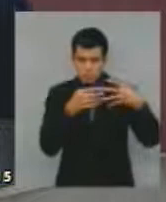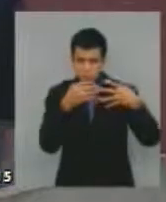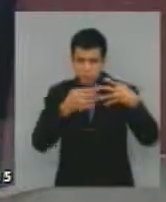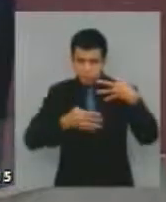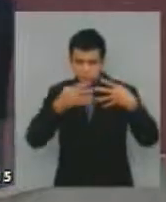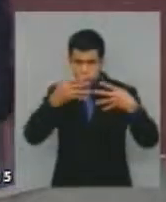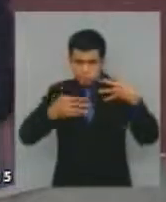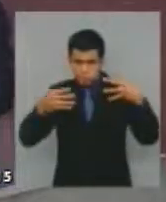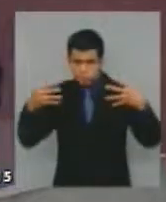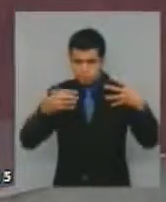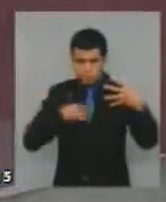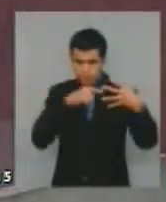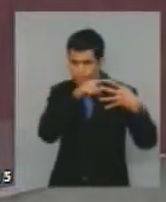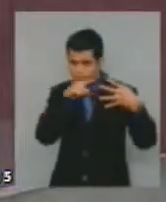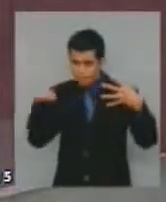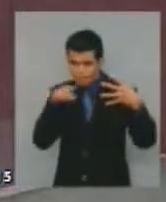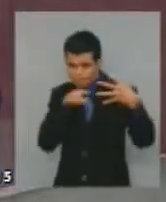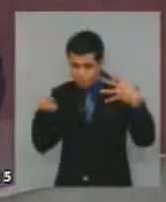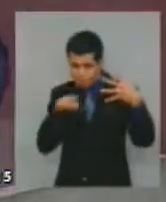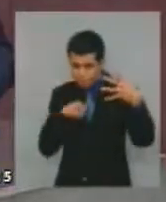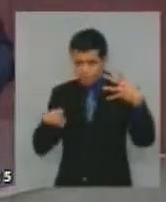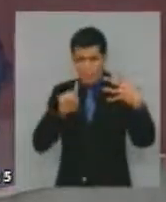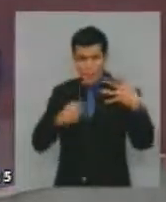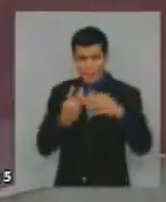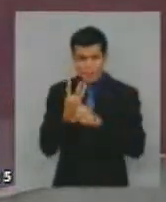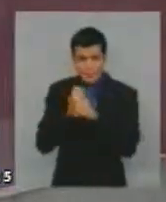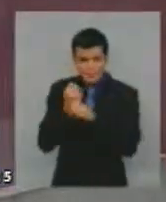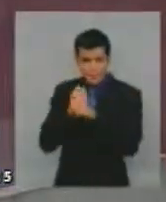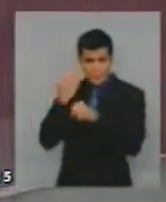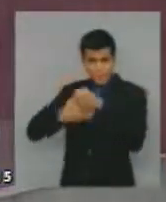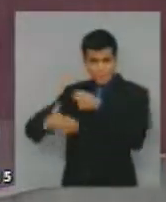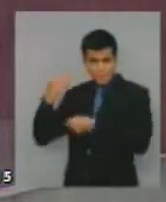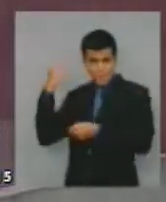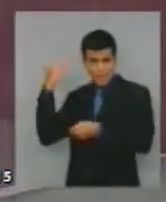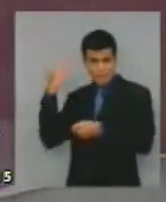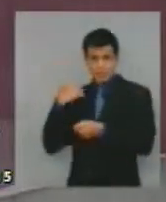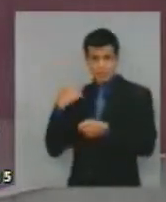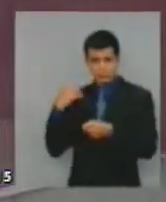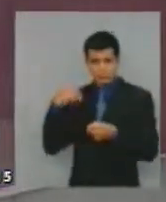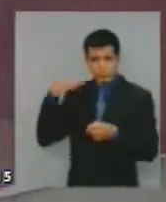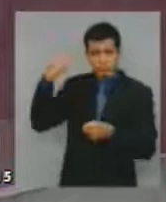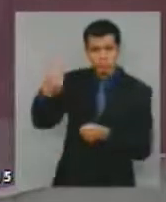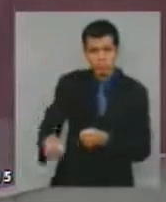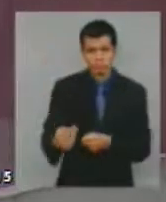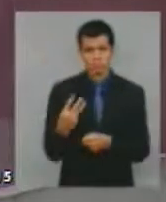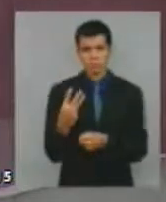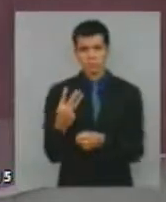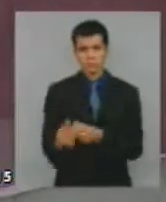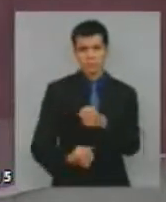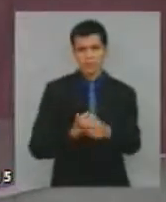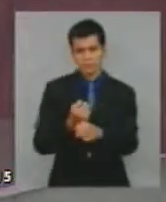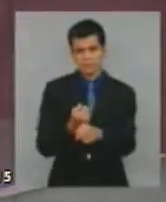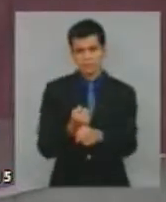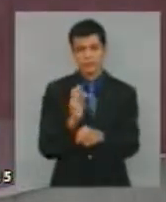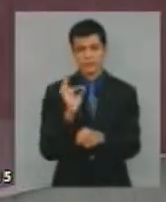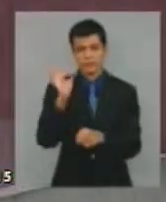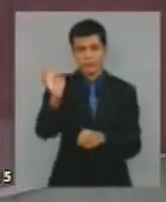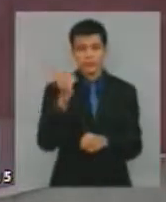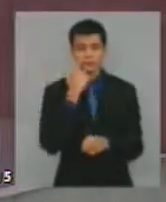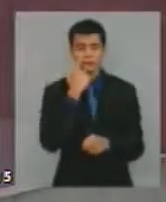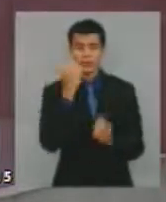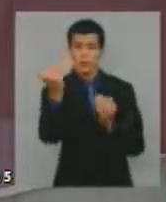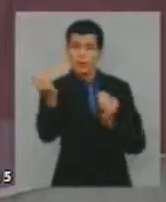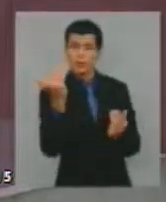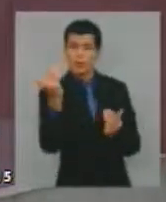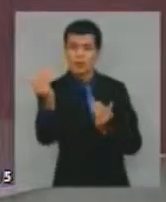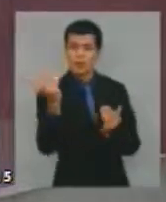e projeta 3 anos futuros. Isso quer dizer que, em Fortaleza, se medidas absolutamente